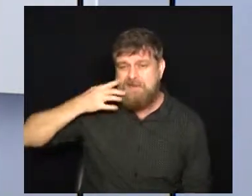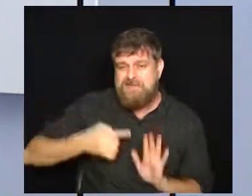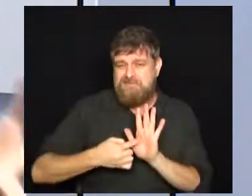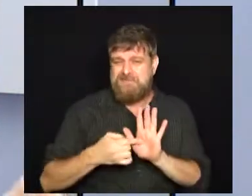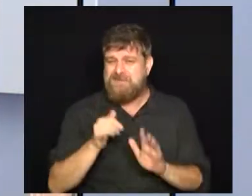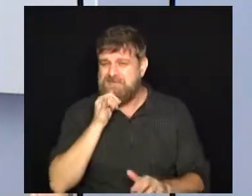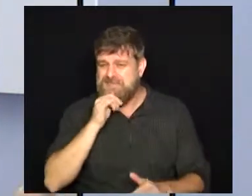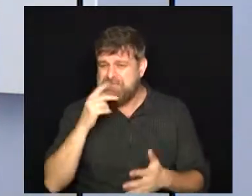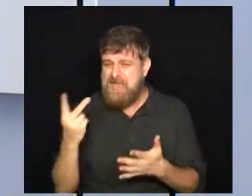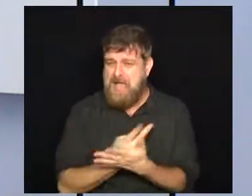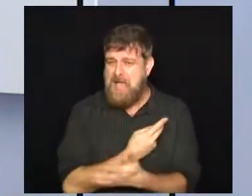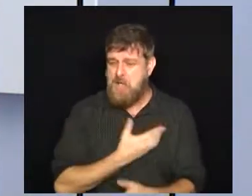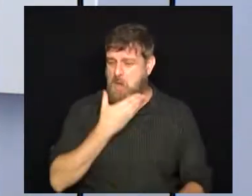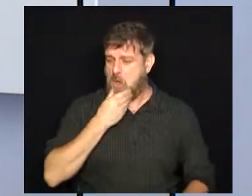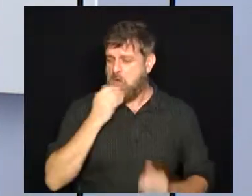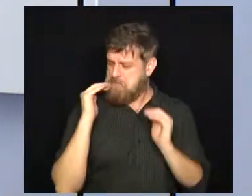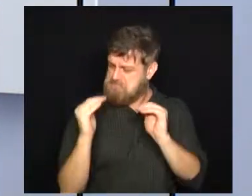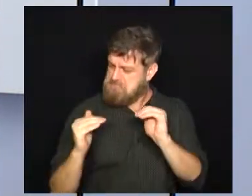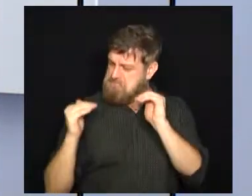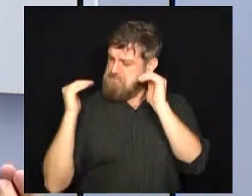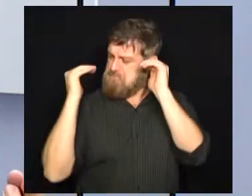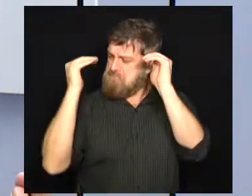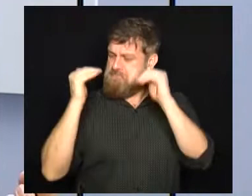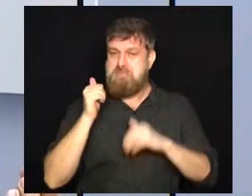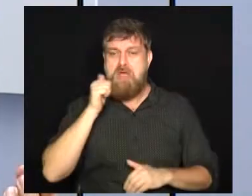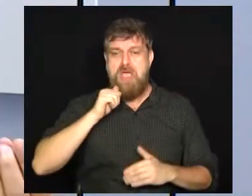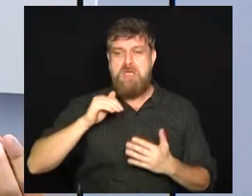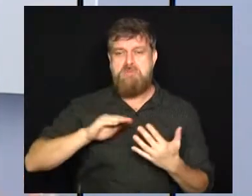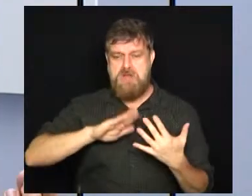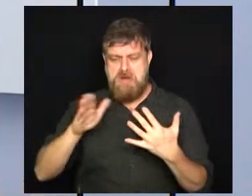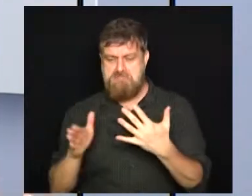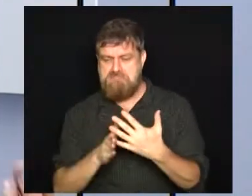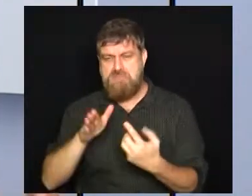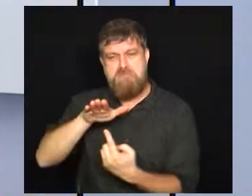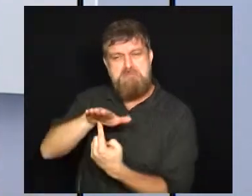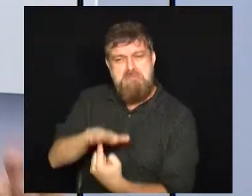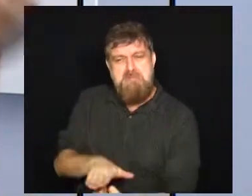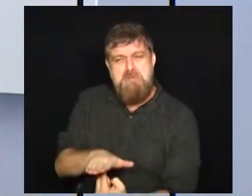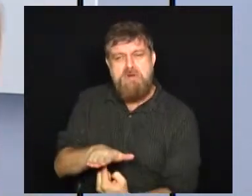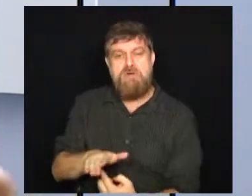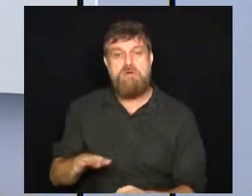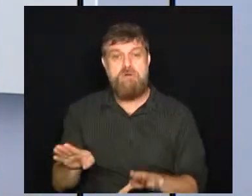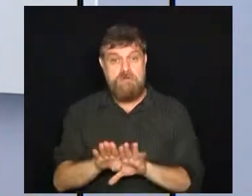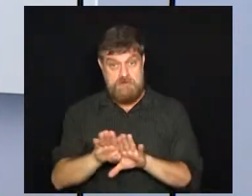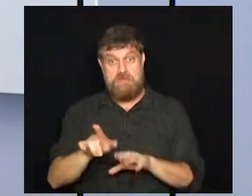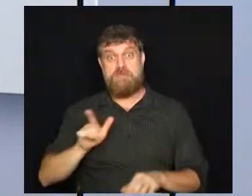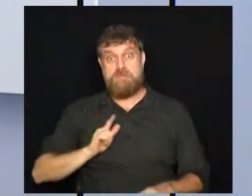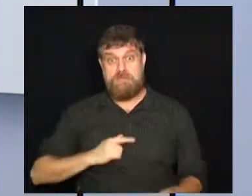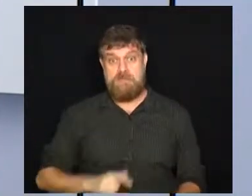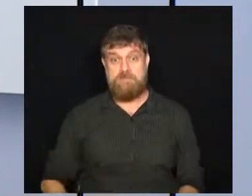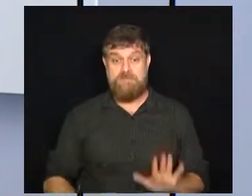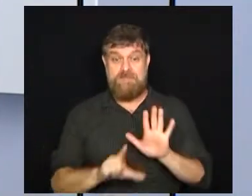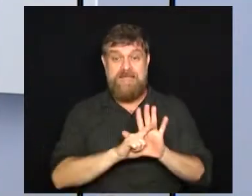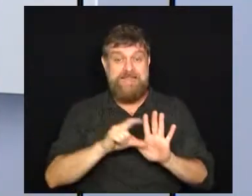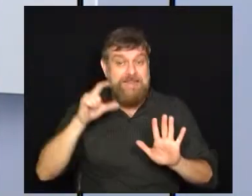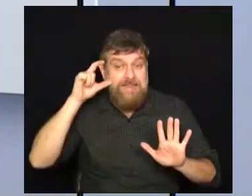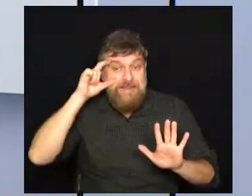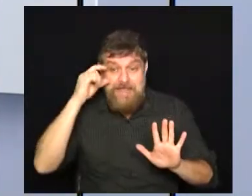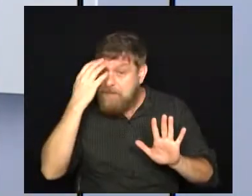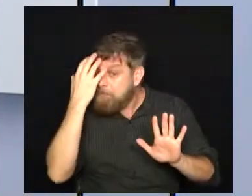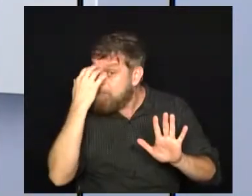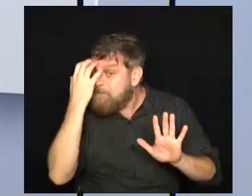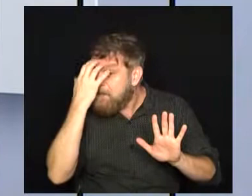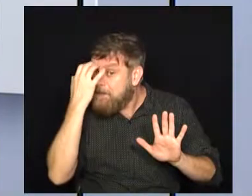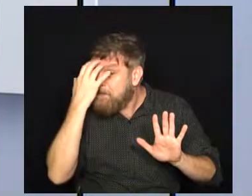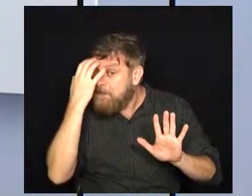exemplos machistas. Então, o que a gente quer, e eu acredito que aí é previsto na Lei Maria da Penha também, que